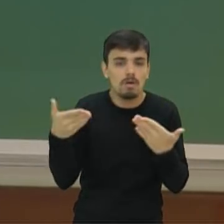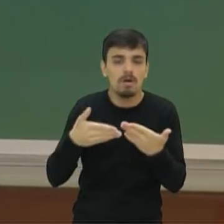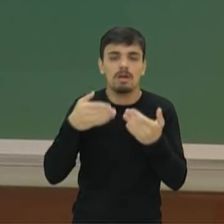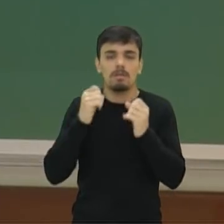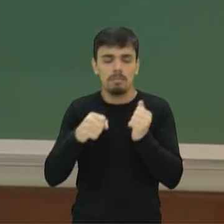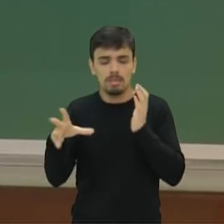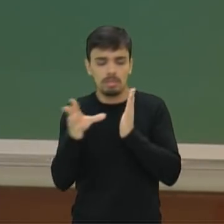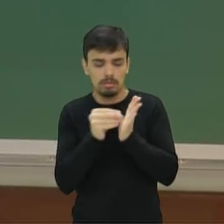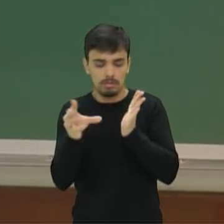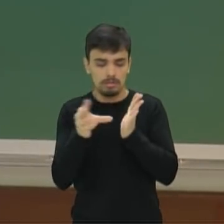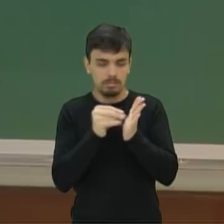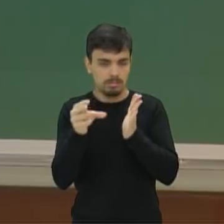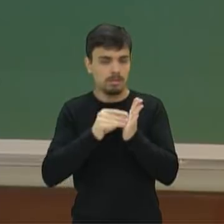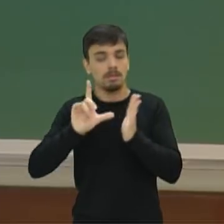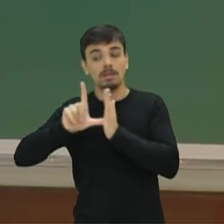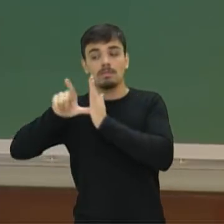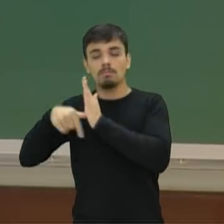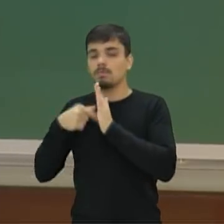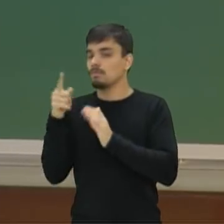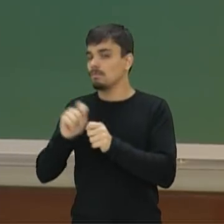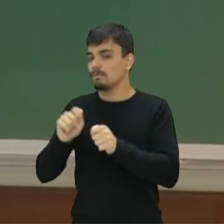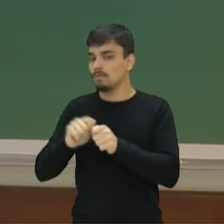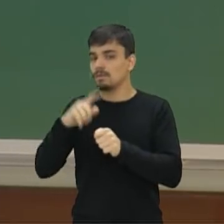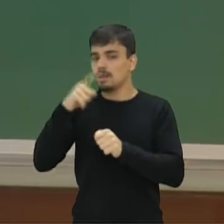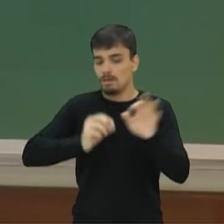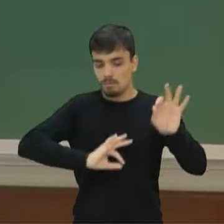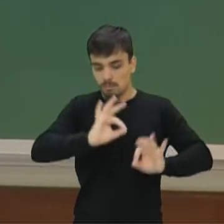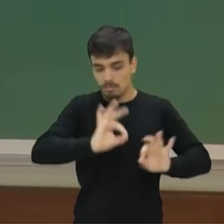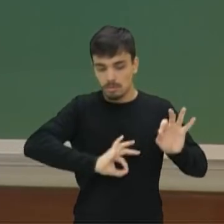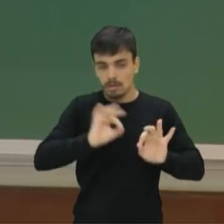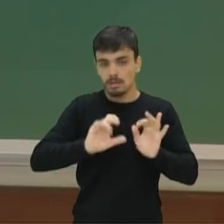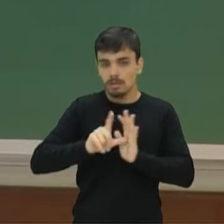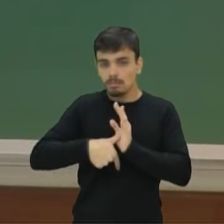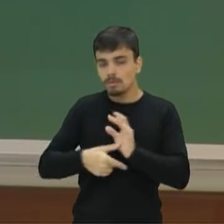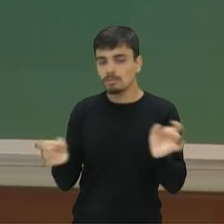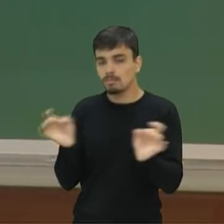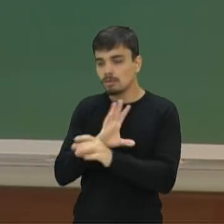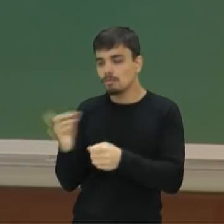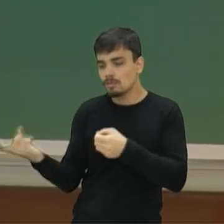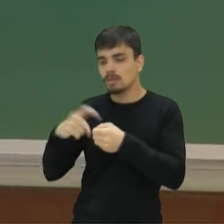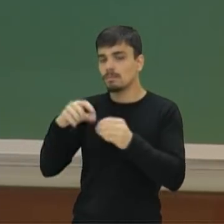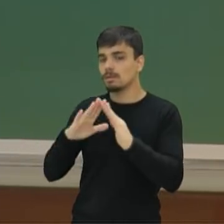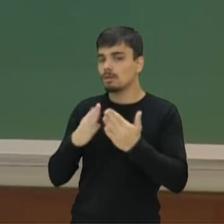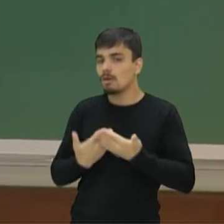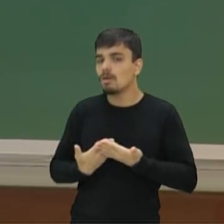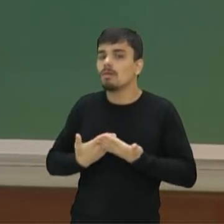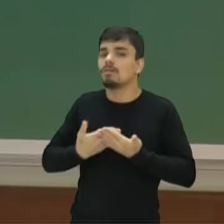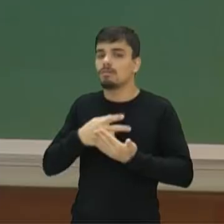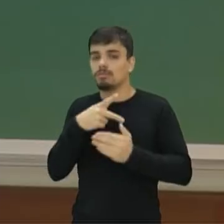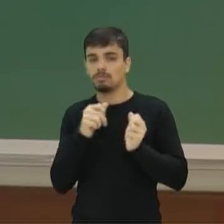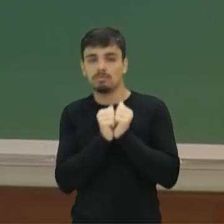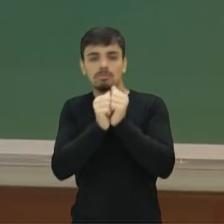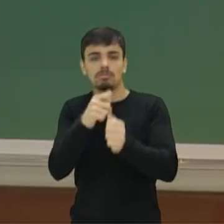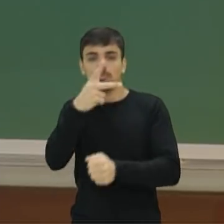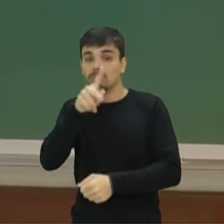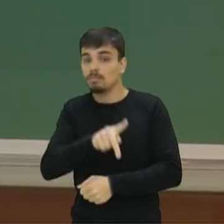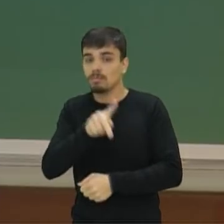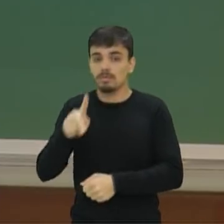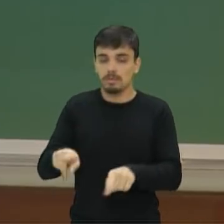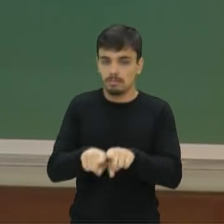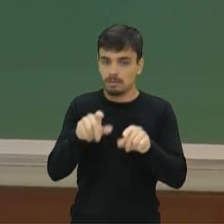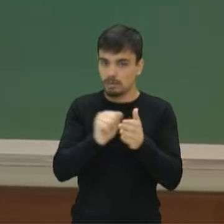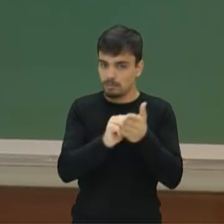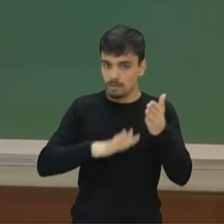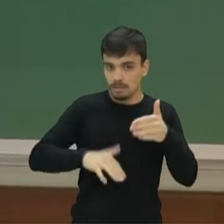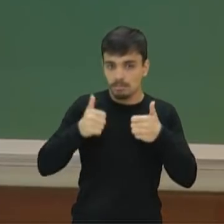Vai anotando para depois você fazer. De repente é um projeto para você fazer depois quando você voltar para a escola, com a sua teacher, uma atividade,